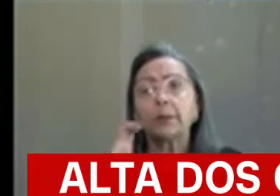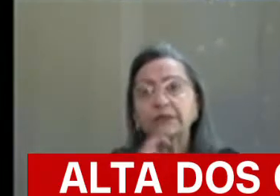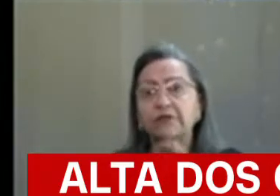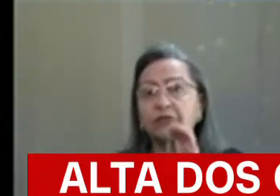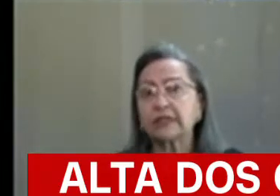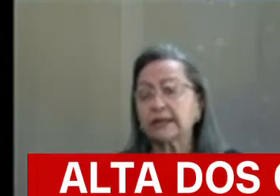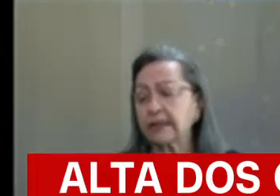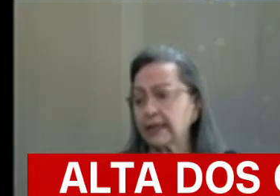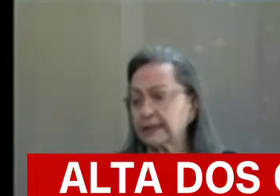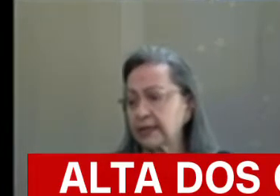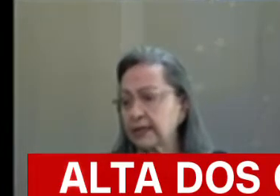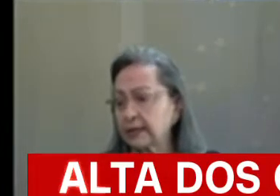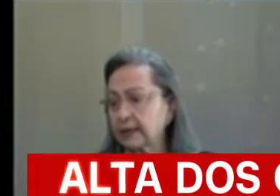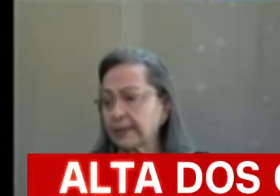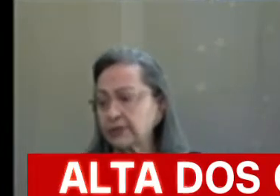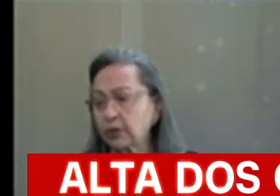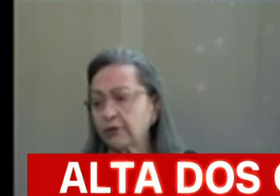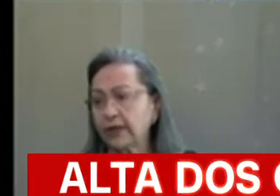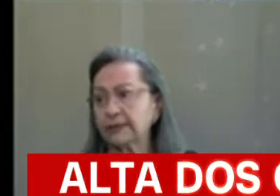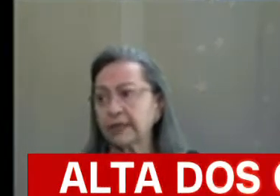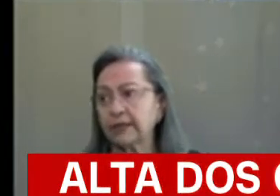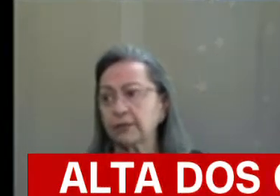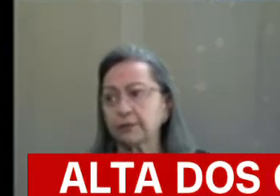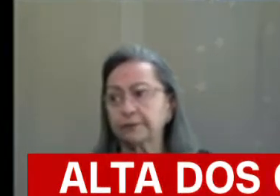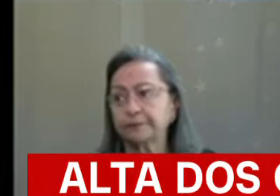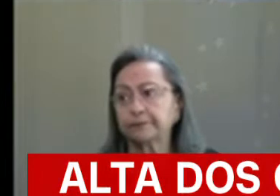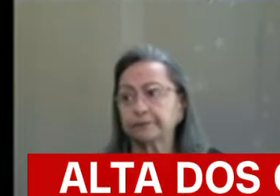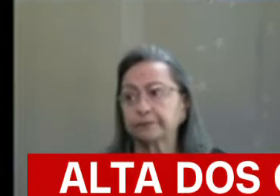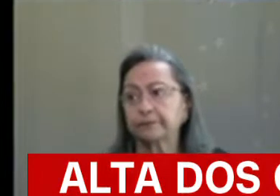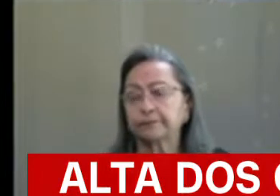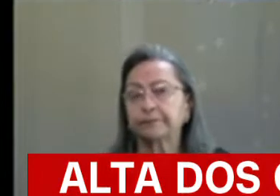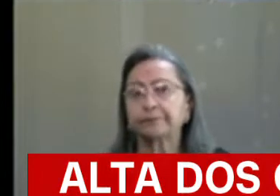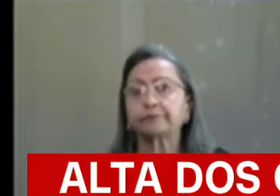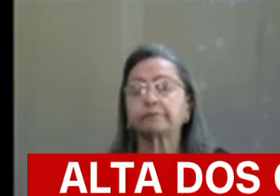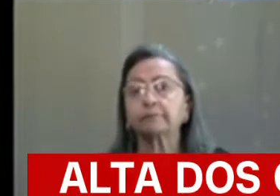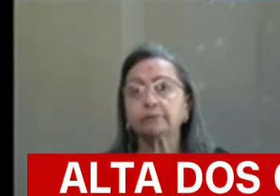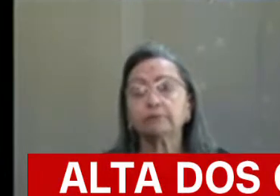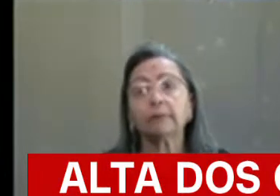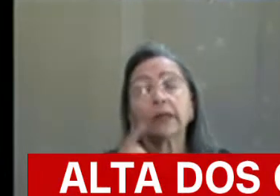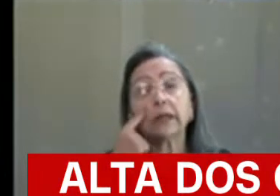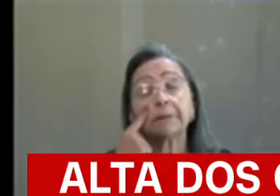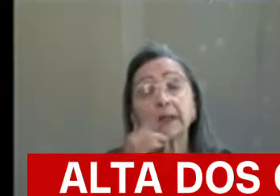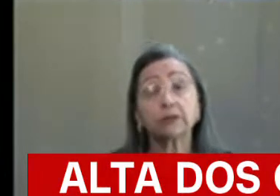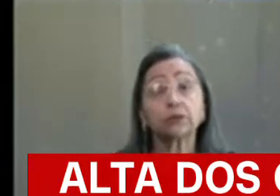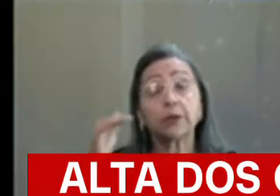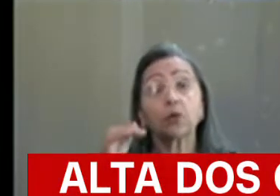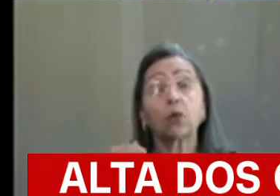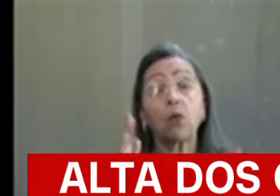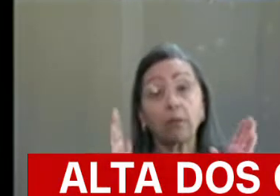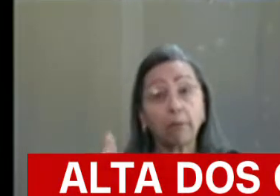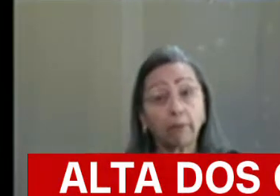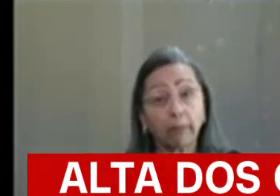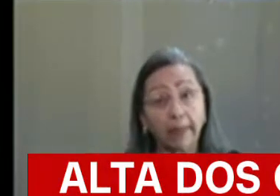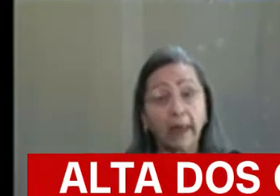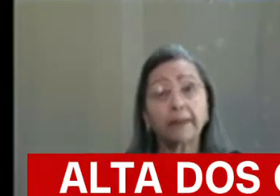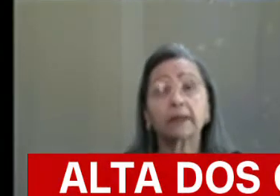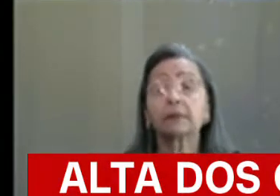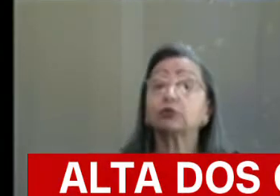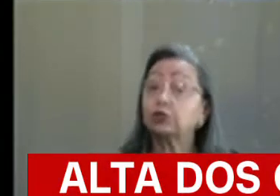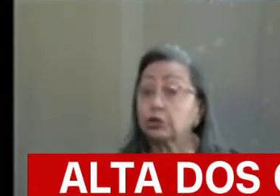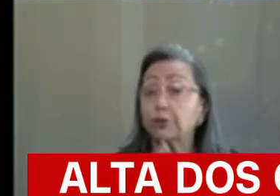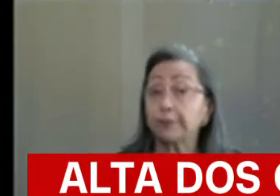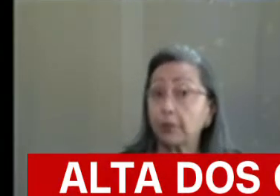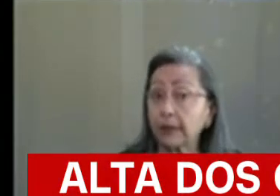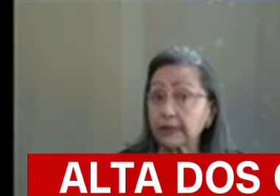ICMS, incidentes sobre os produtos em percentual superior ao vigente na data de publicação